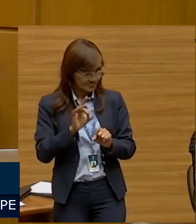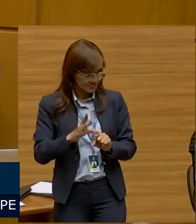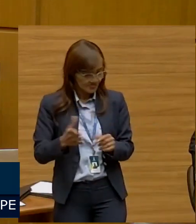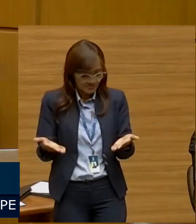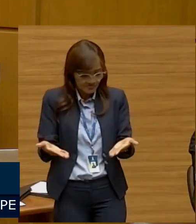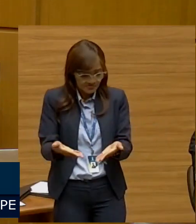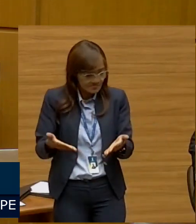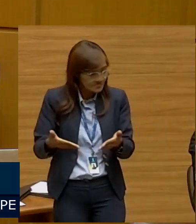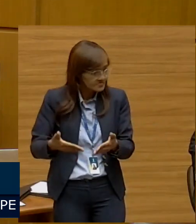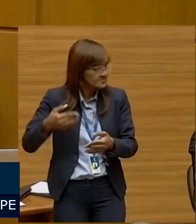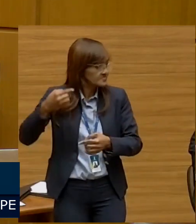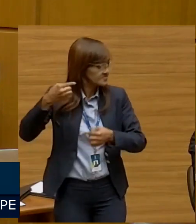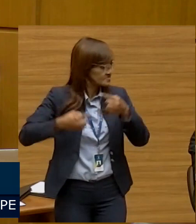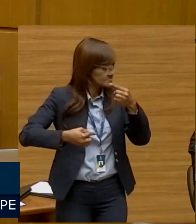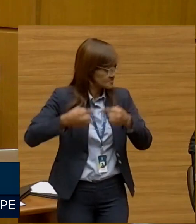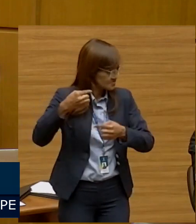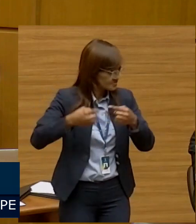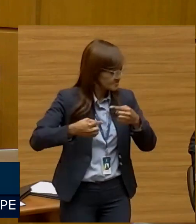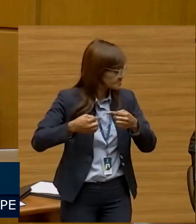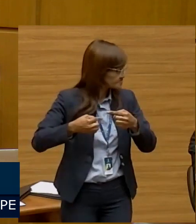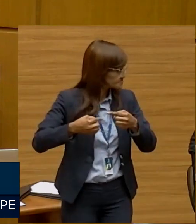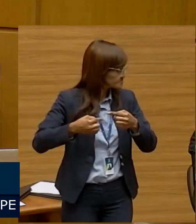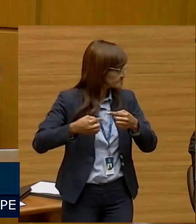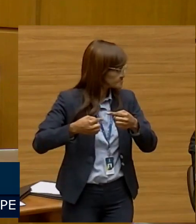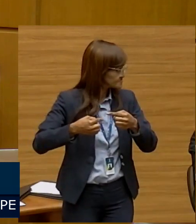que remetem,